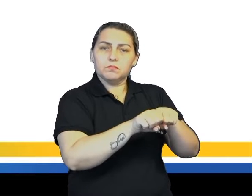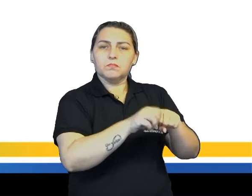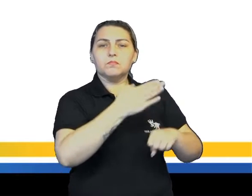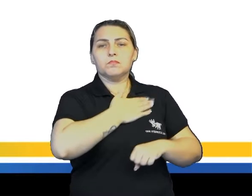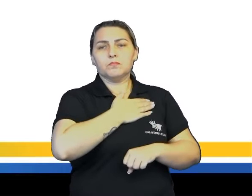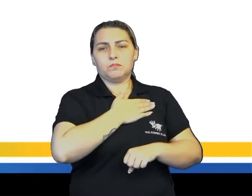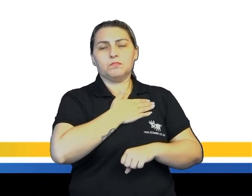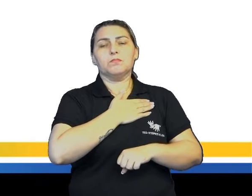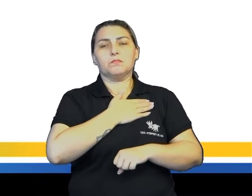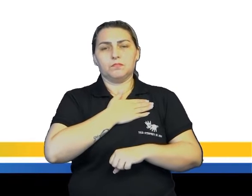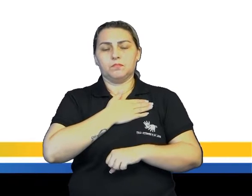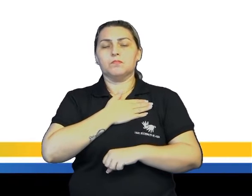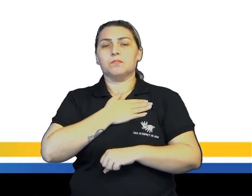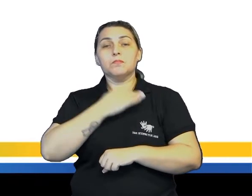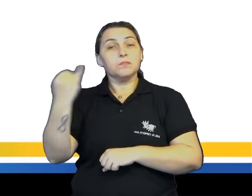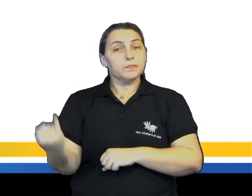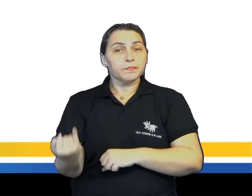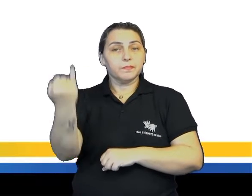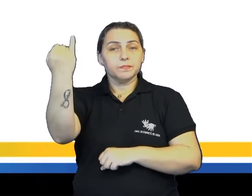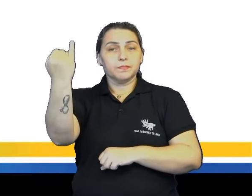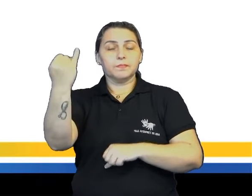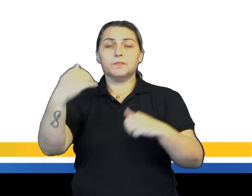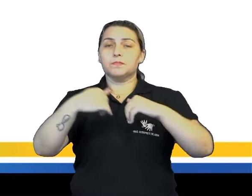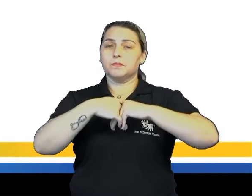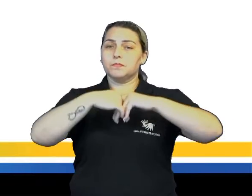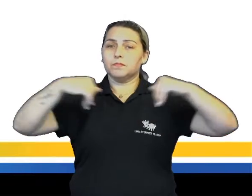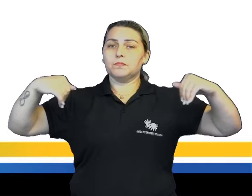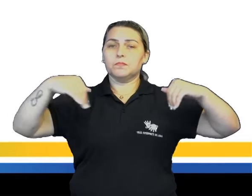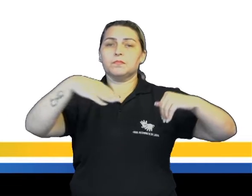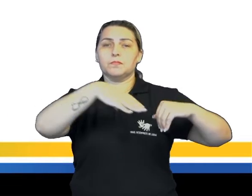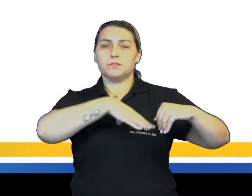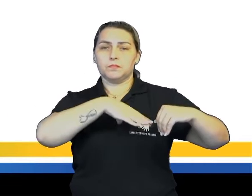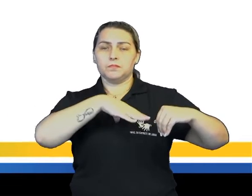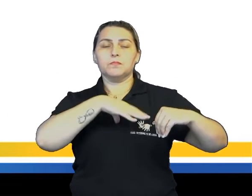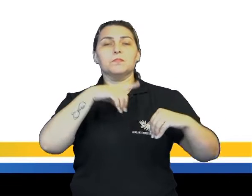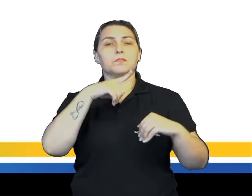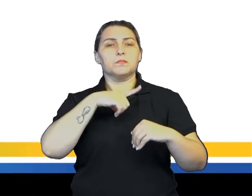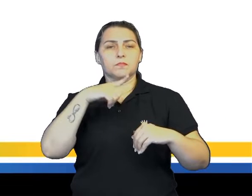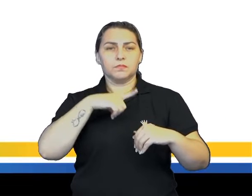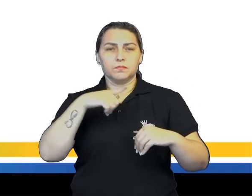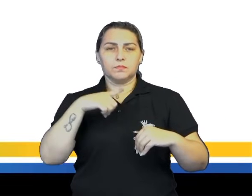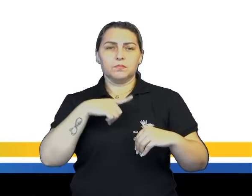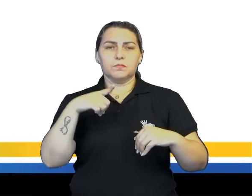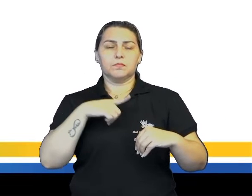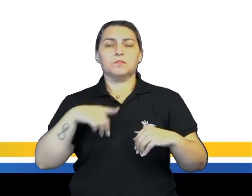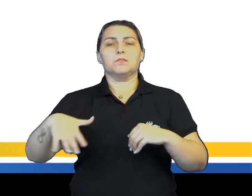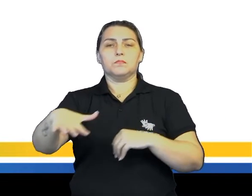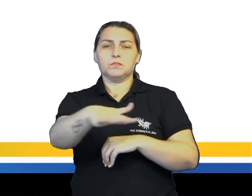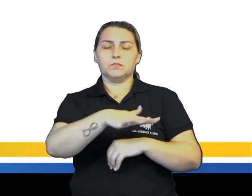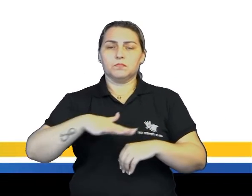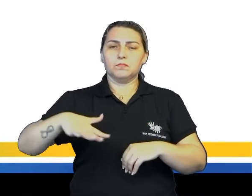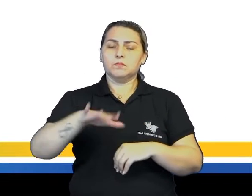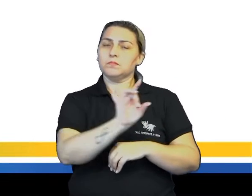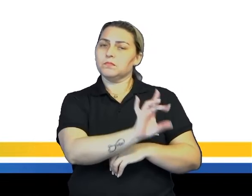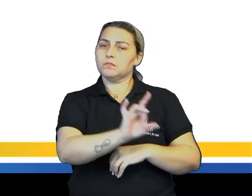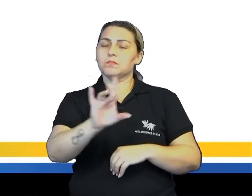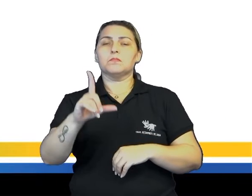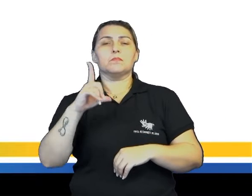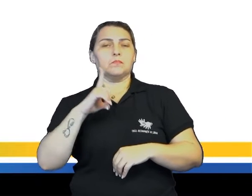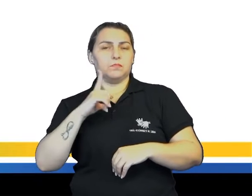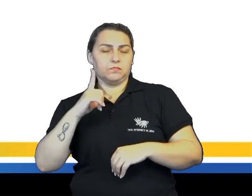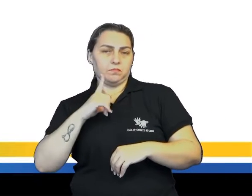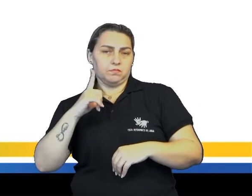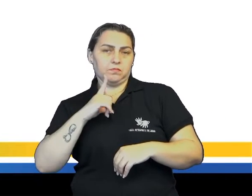dele. Então, outra coisa que é importante nessa divisão da poli, eles possuíam complexidade social. Cada um tinha